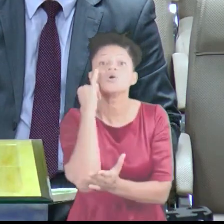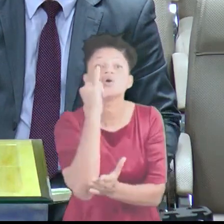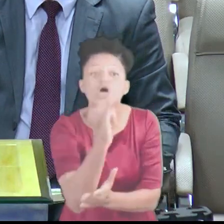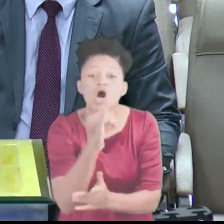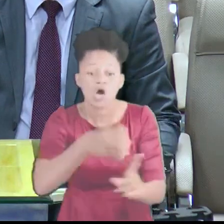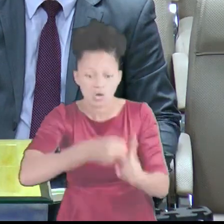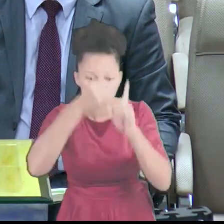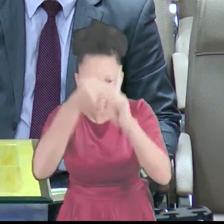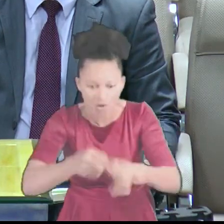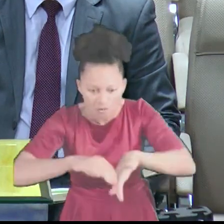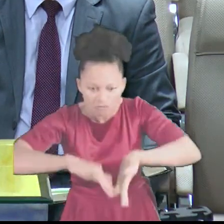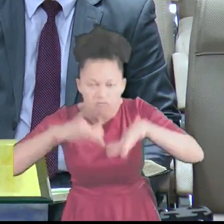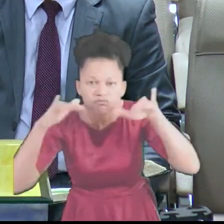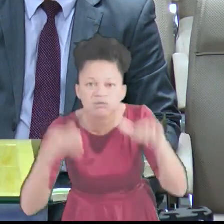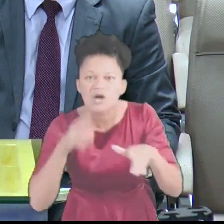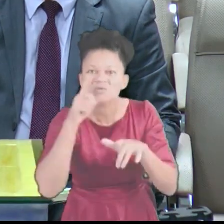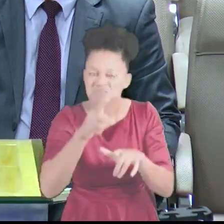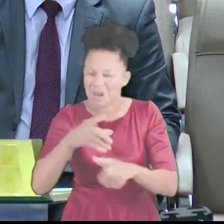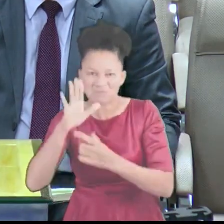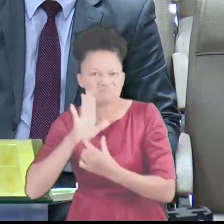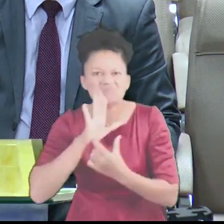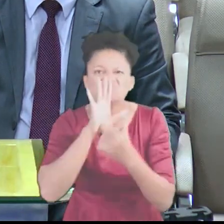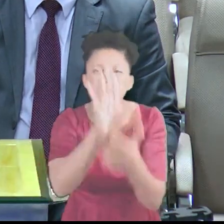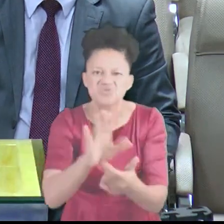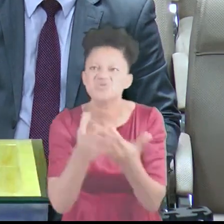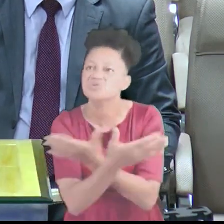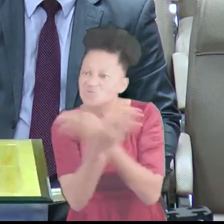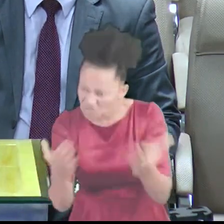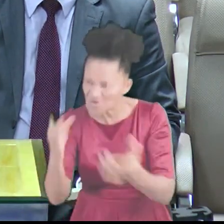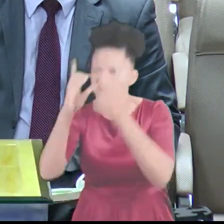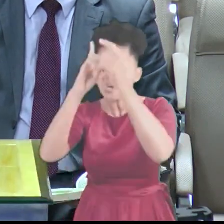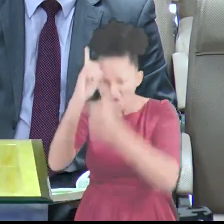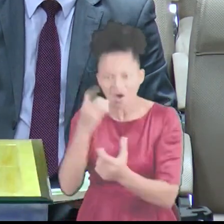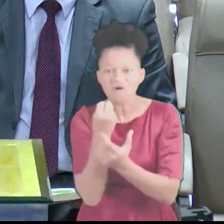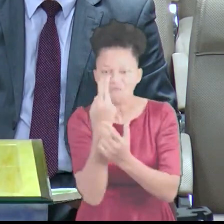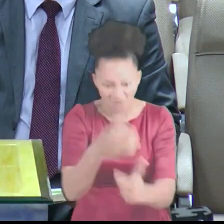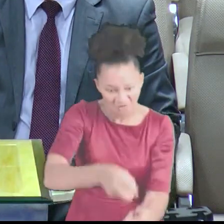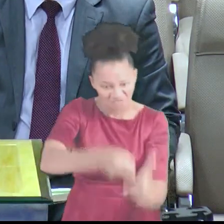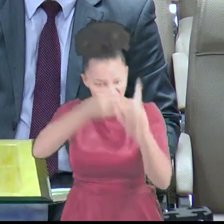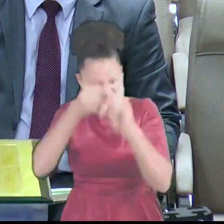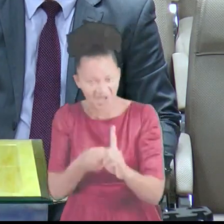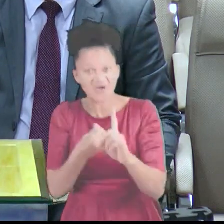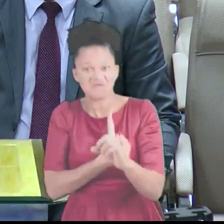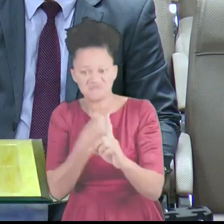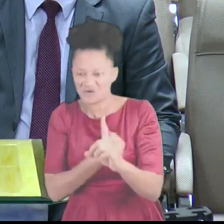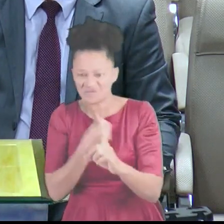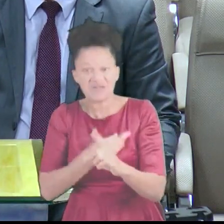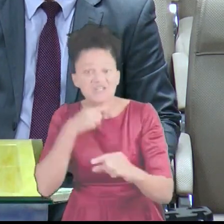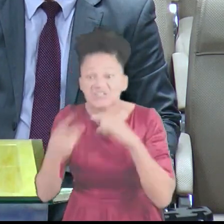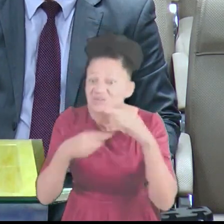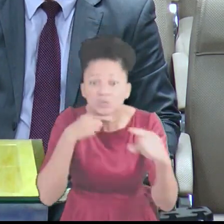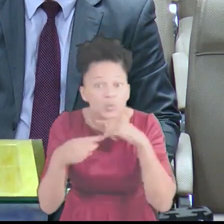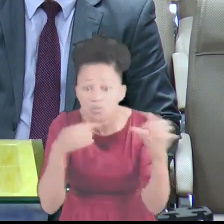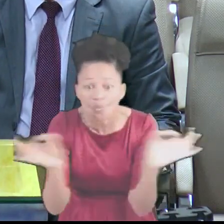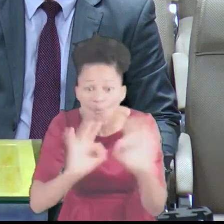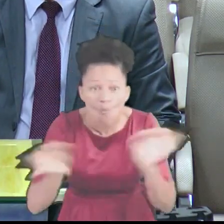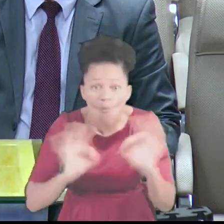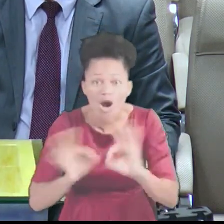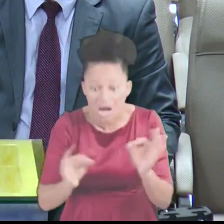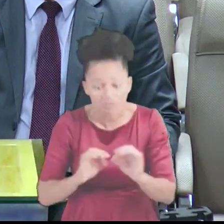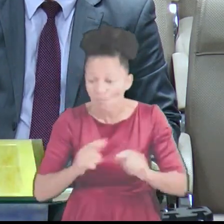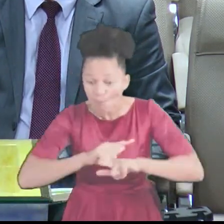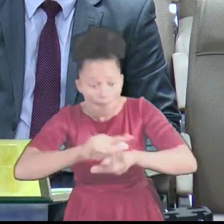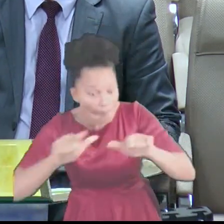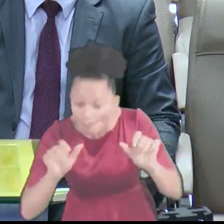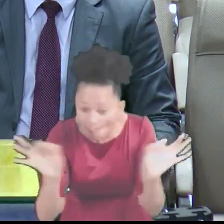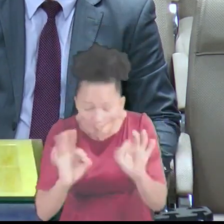lhe coloquei neste vale para lhe mostrar que eu vou trazer à vida aquilo que não tem vida, trarei à